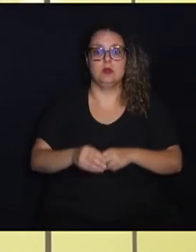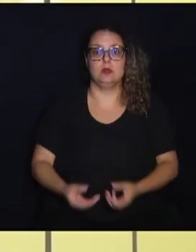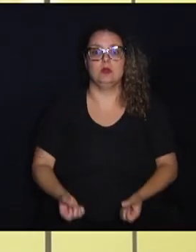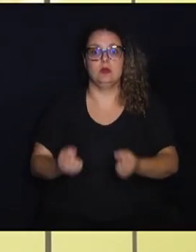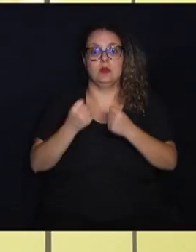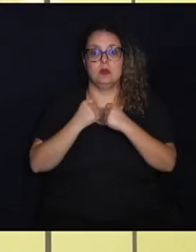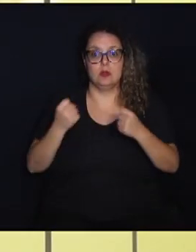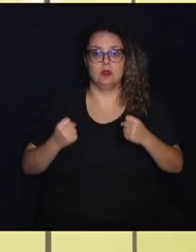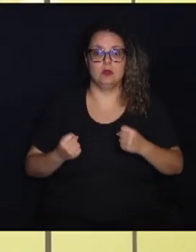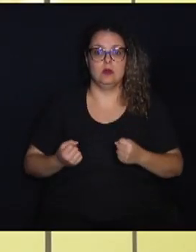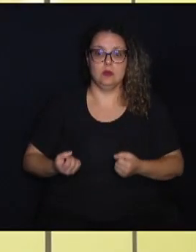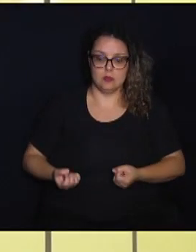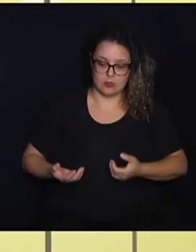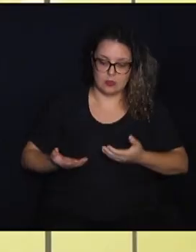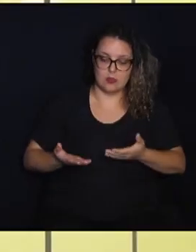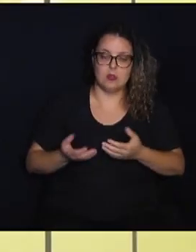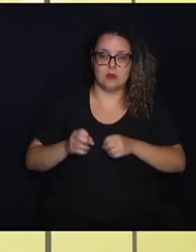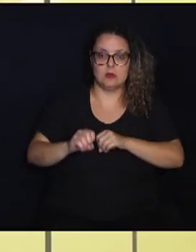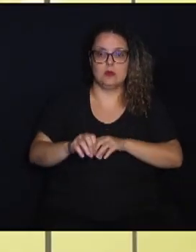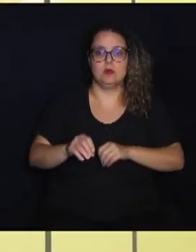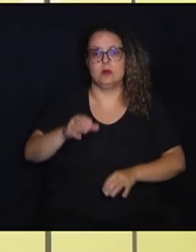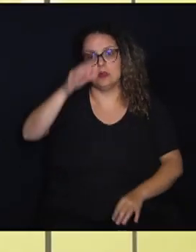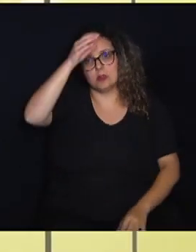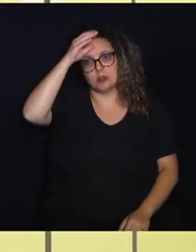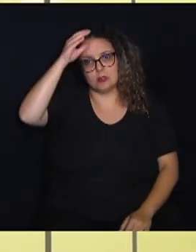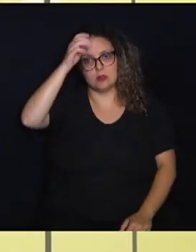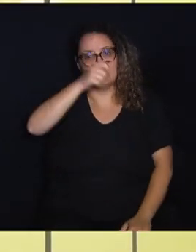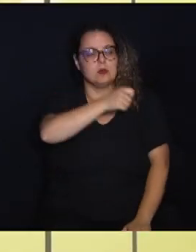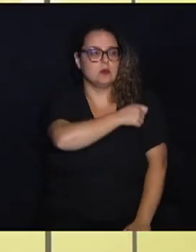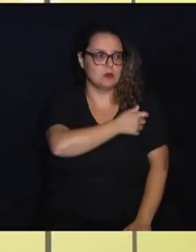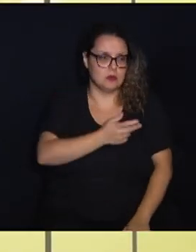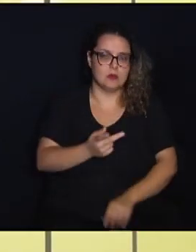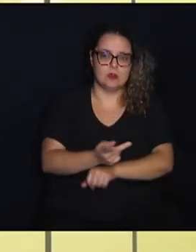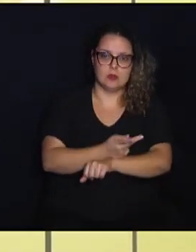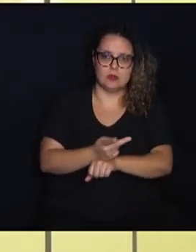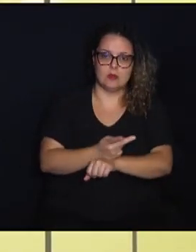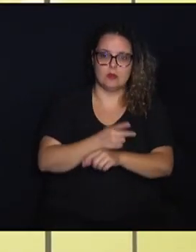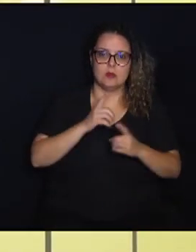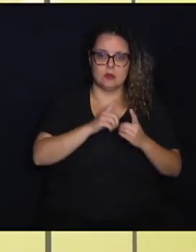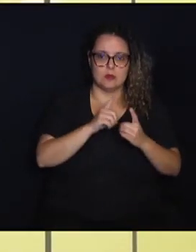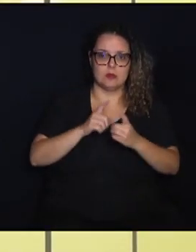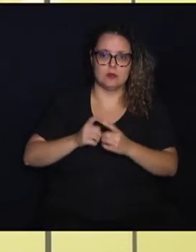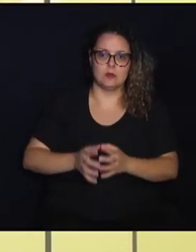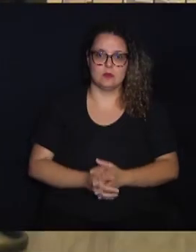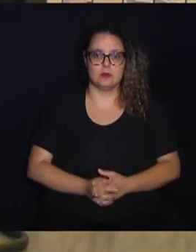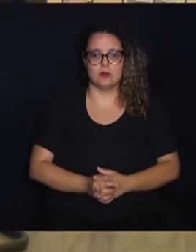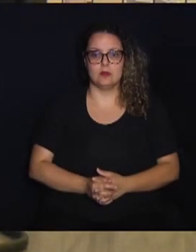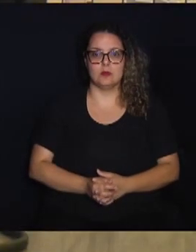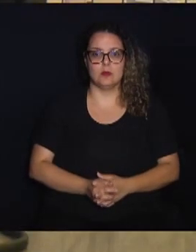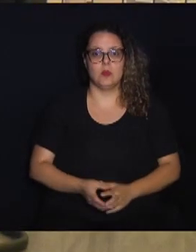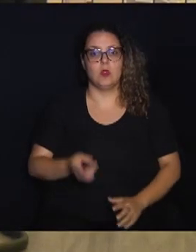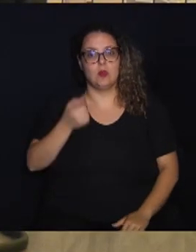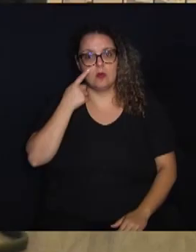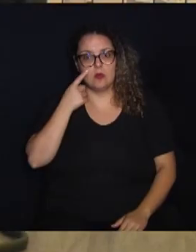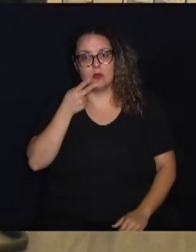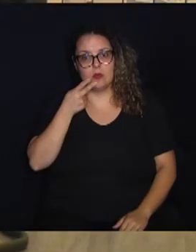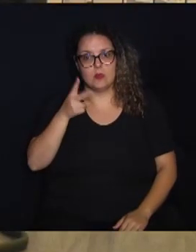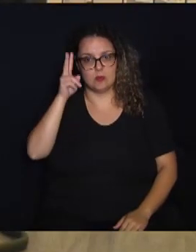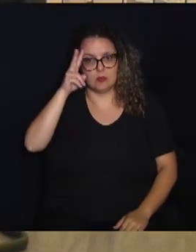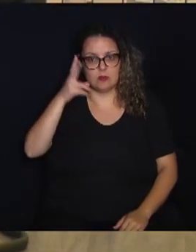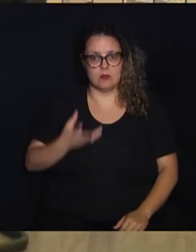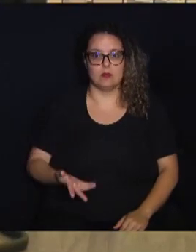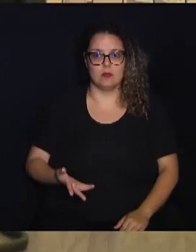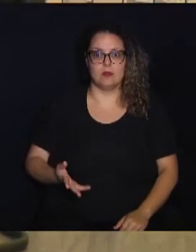ter que passar para o aluno, para o cliente que está buscando esse atendimento. Olha, eu falei que ia dar meu testemunho, mas eu já vou dar